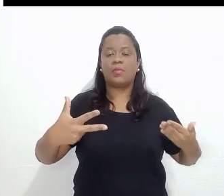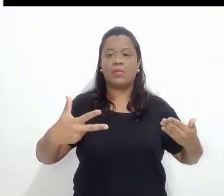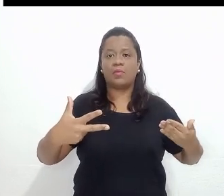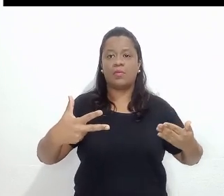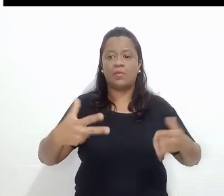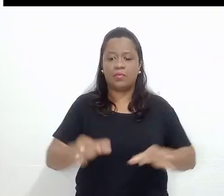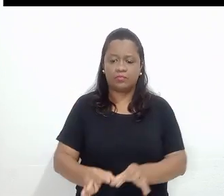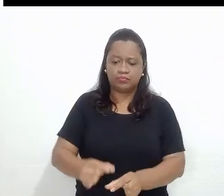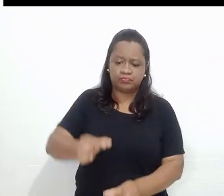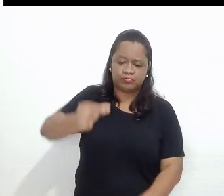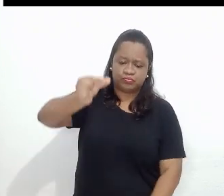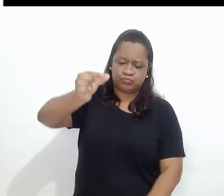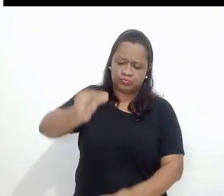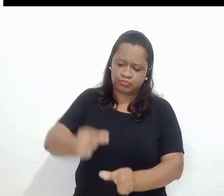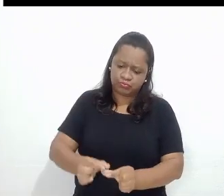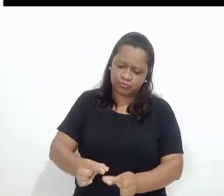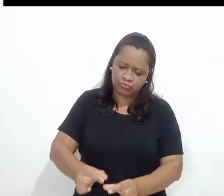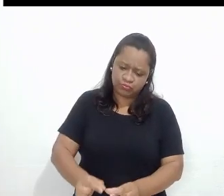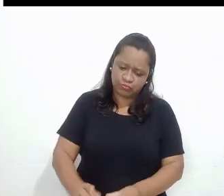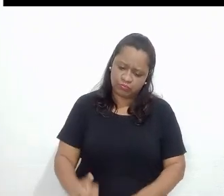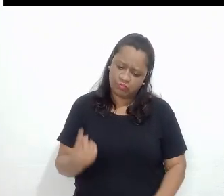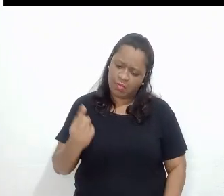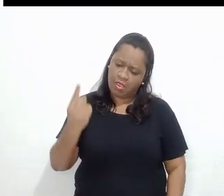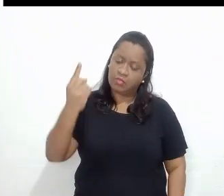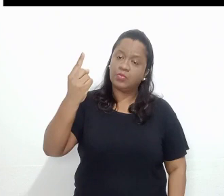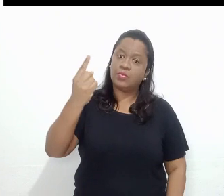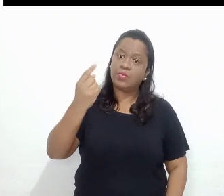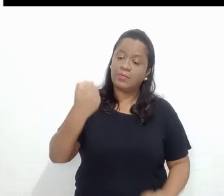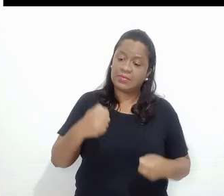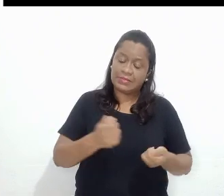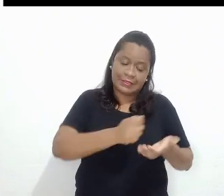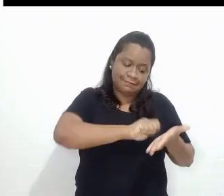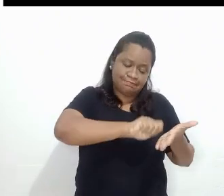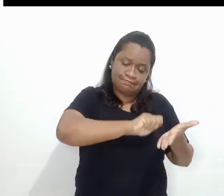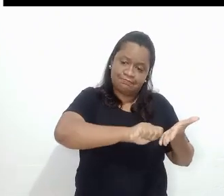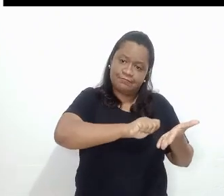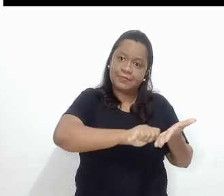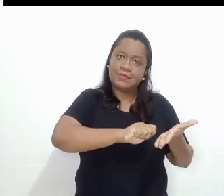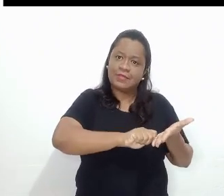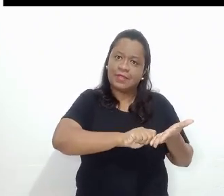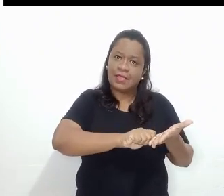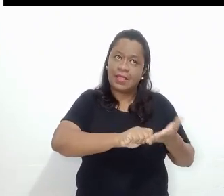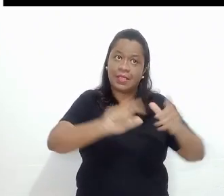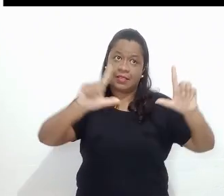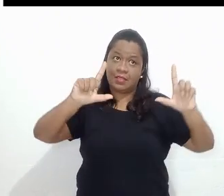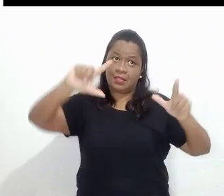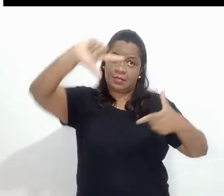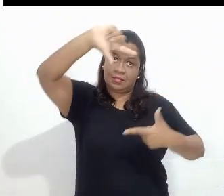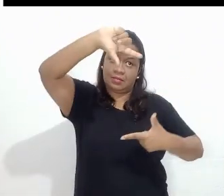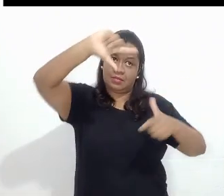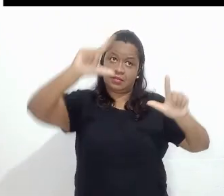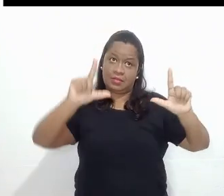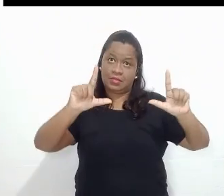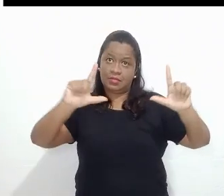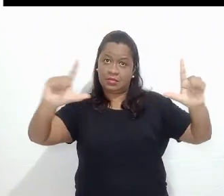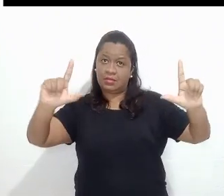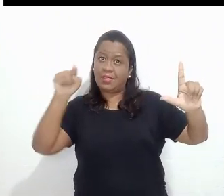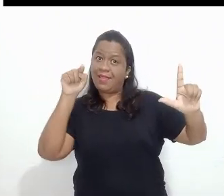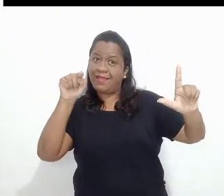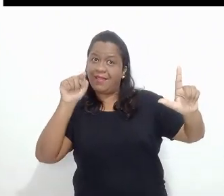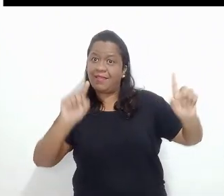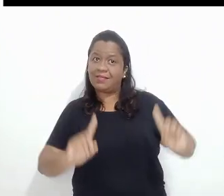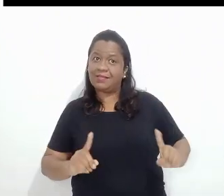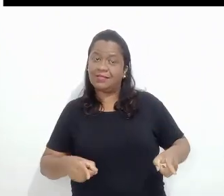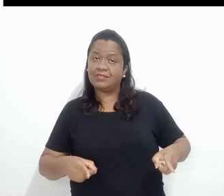que importante, ele tinha que saber, ele tem que anotar a altura em que o tripé estava para aquele enquadramento que foi feito, para a gravação daquele